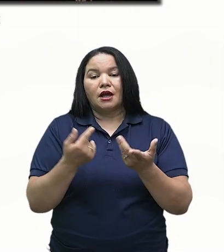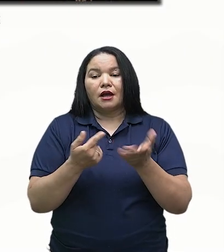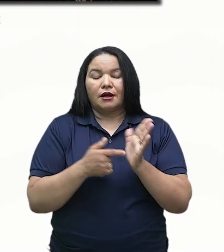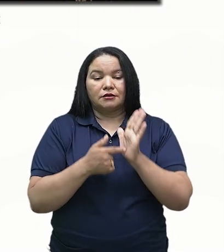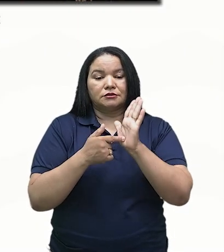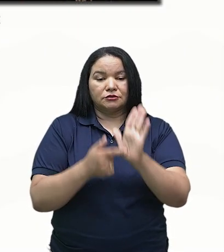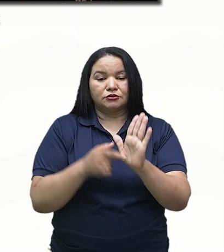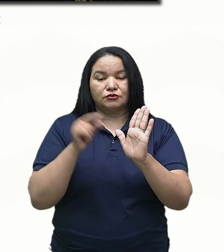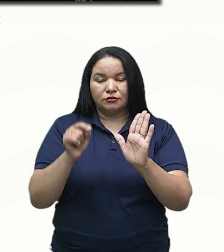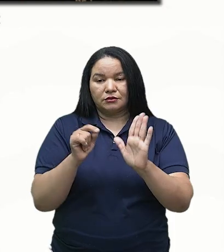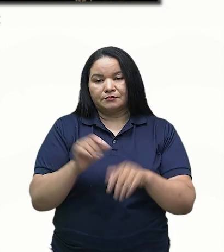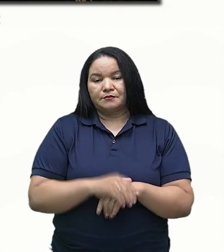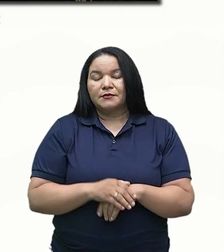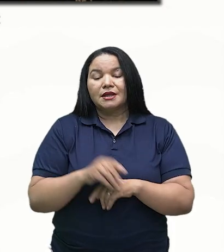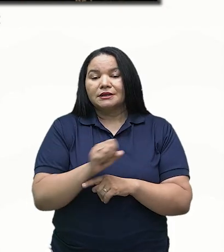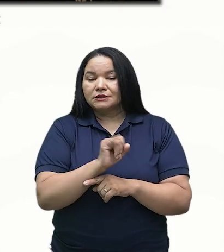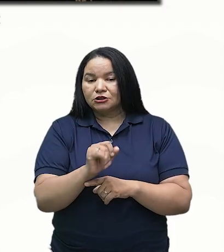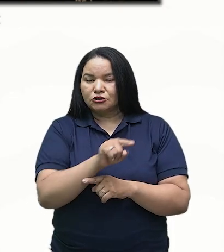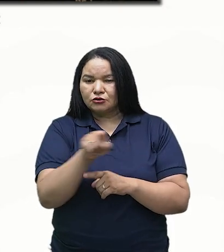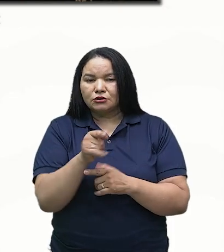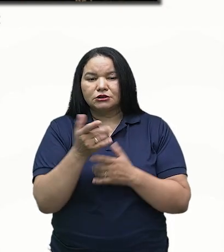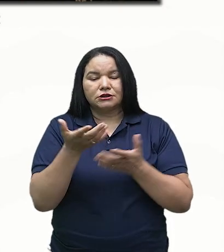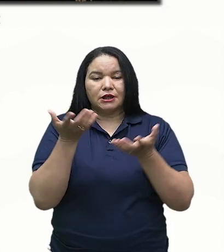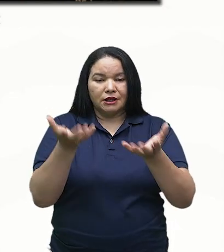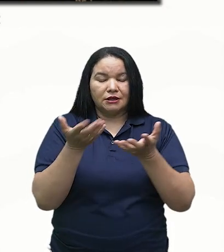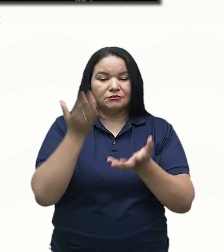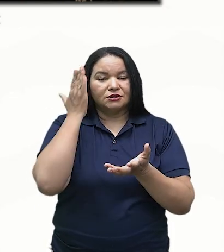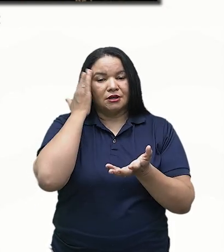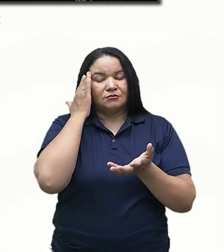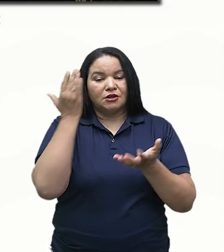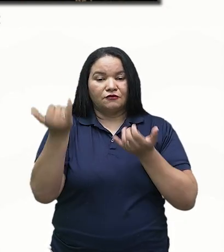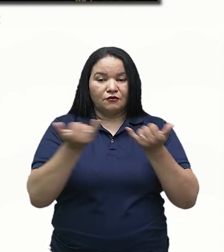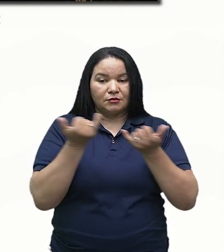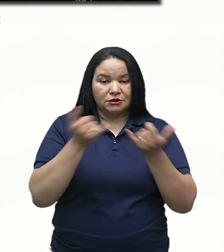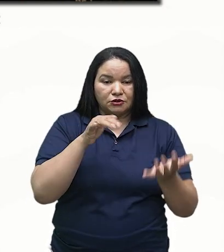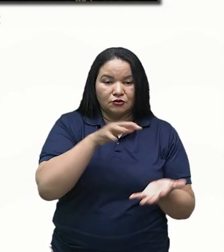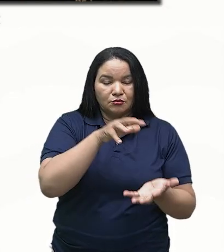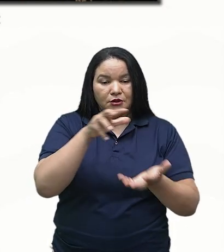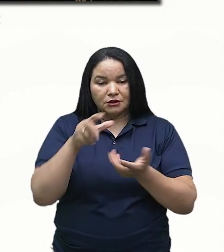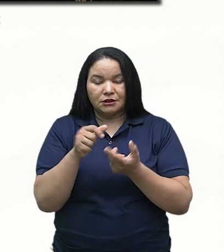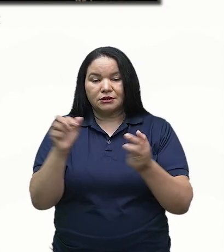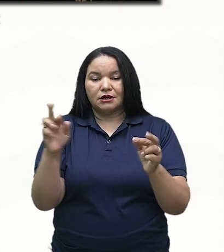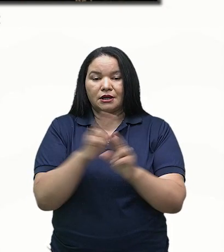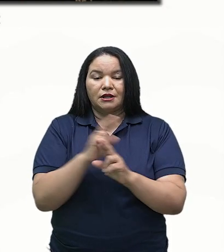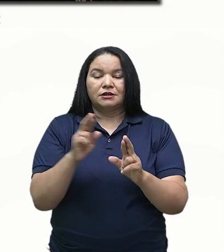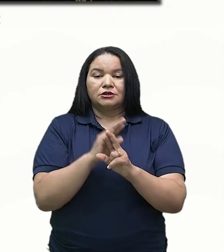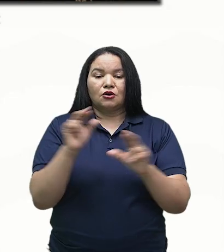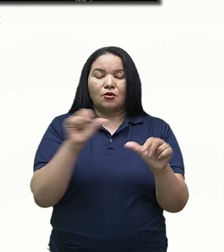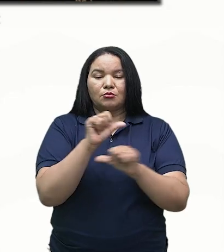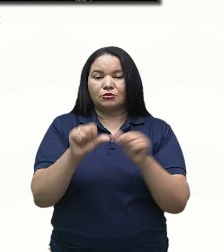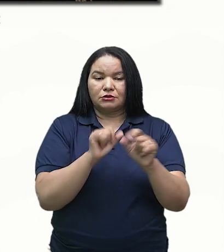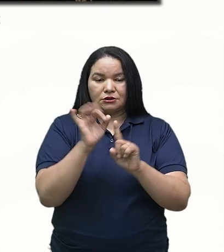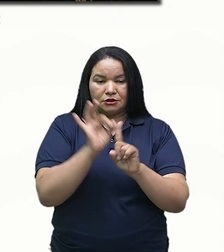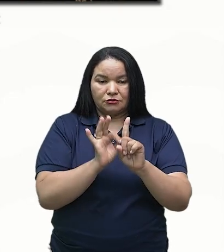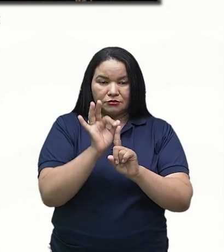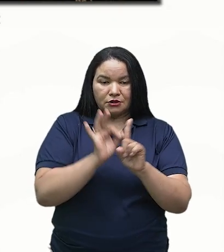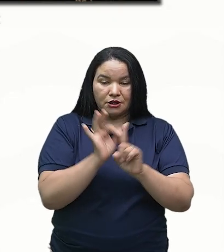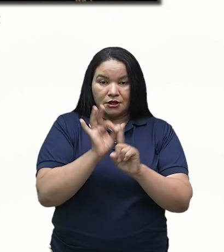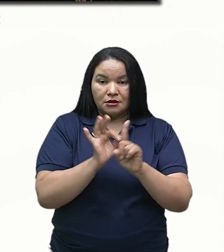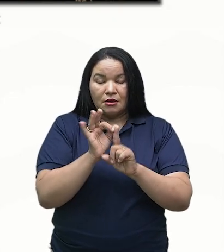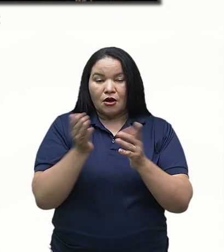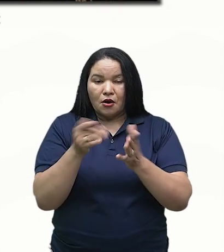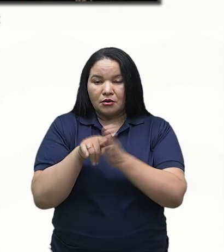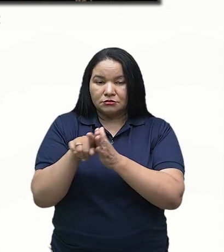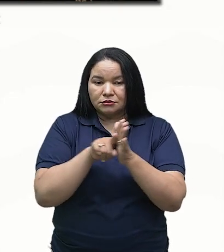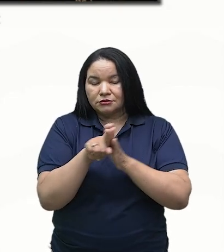nós queremos saber qual é a situação do nosso planeta com relação a essas mudanças climáticas, um órgão confiável para que a gente